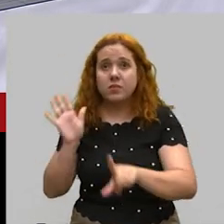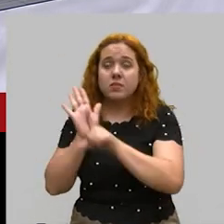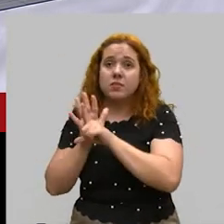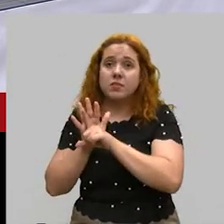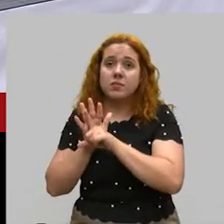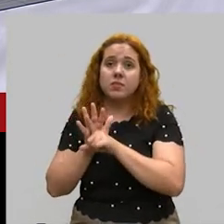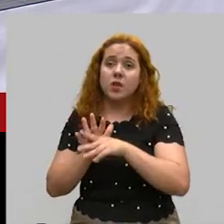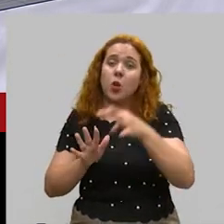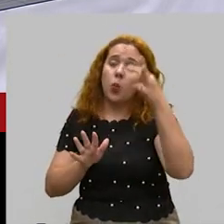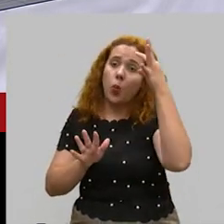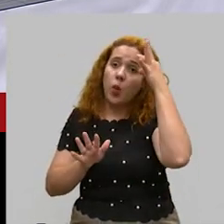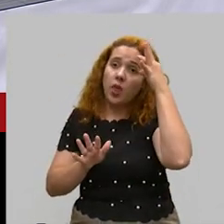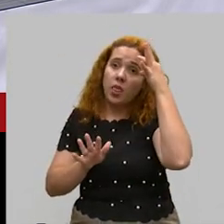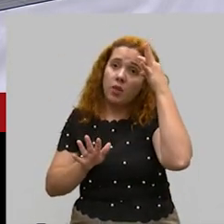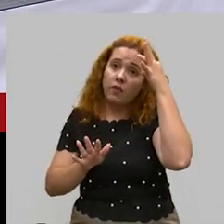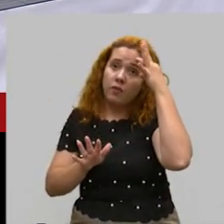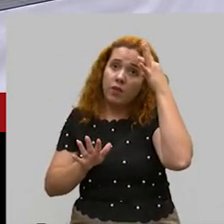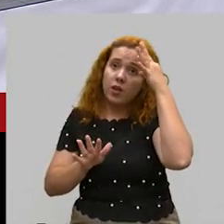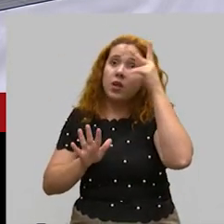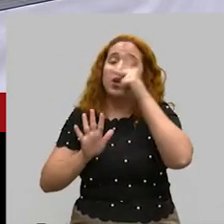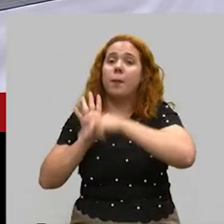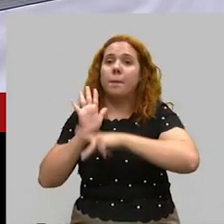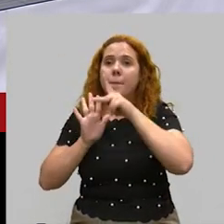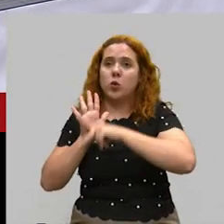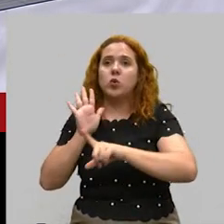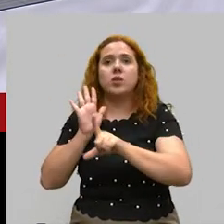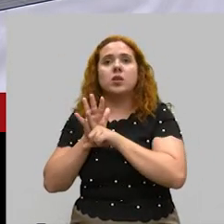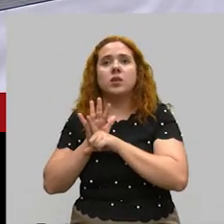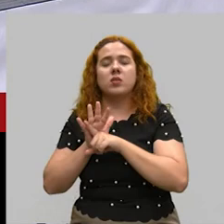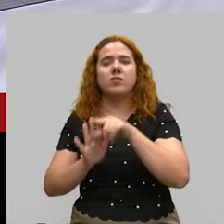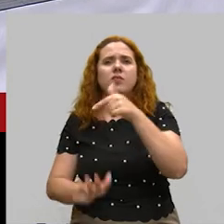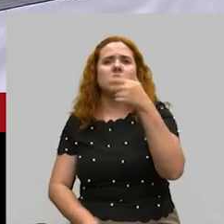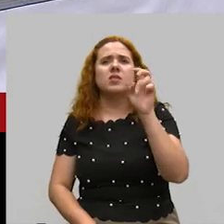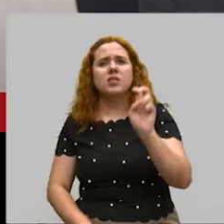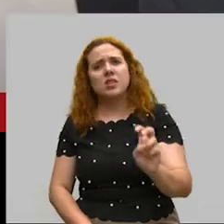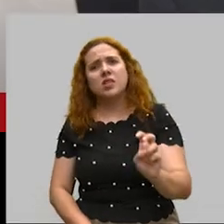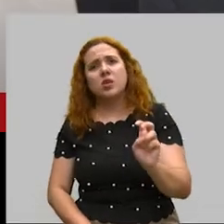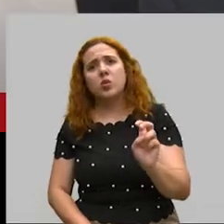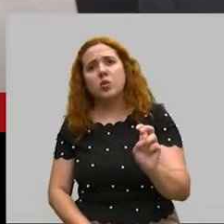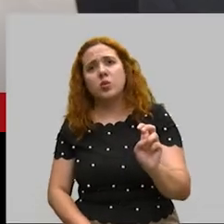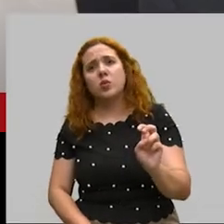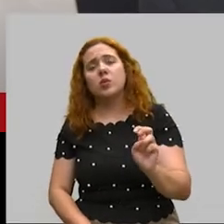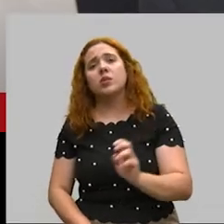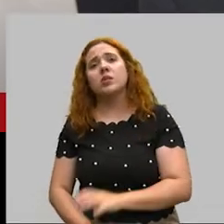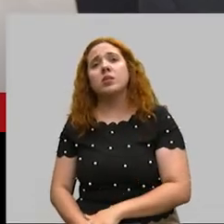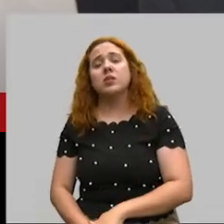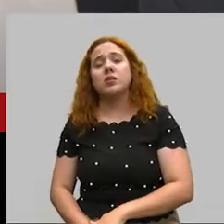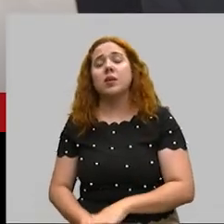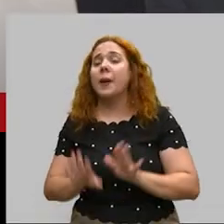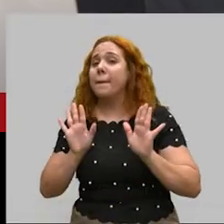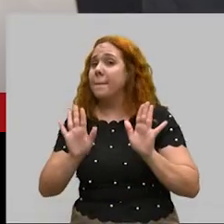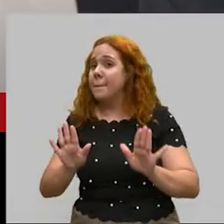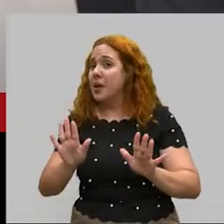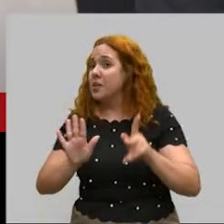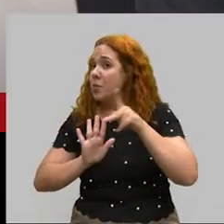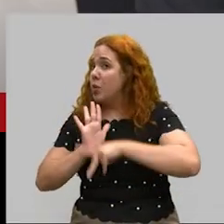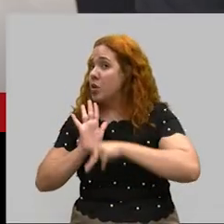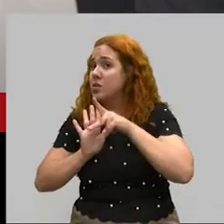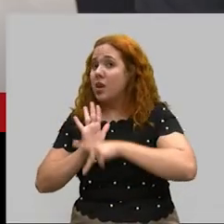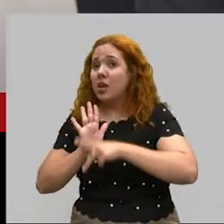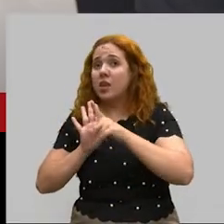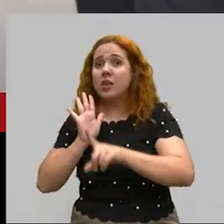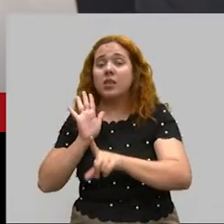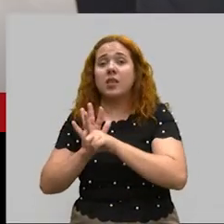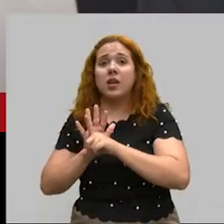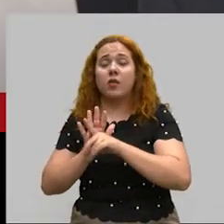na quarta-feira dessa semana dia 25 25 mas esse projeto de lei não é